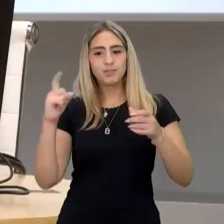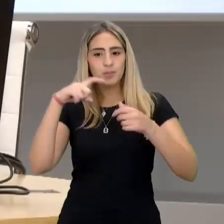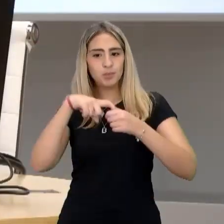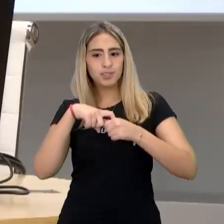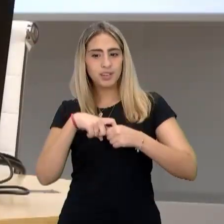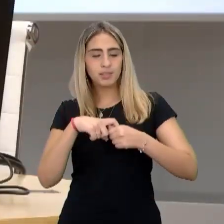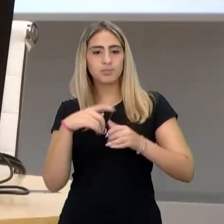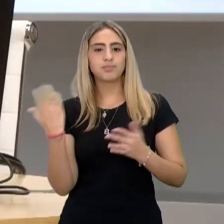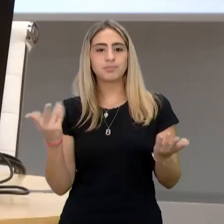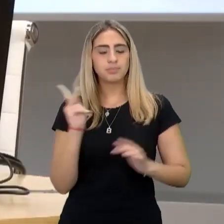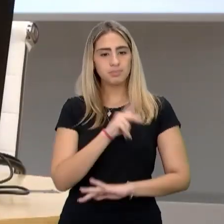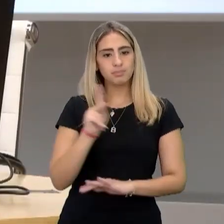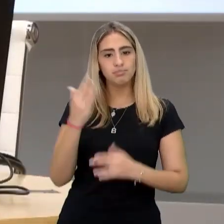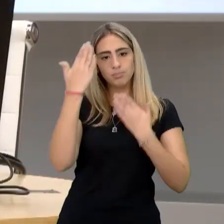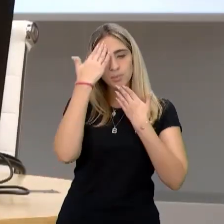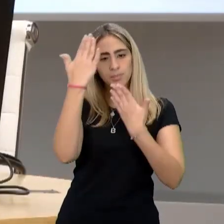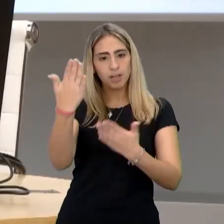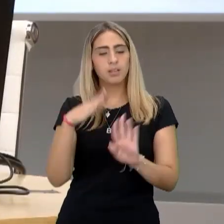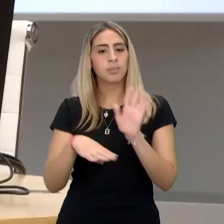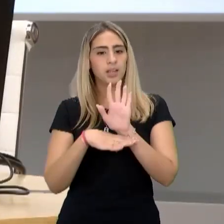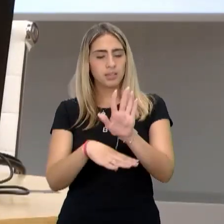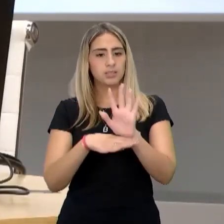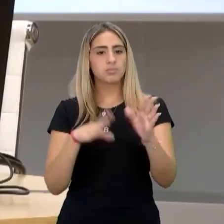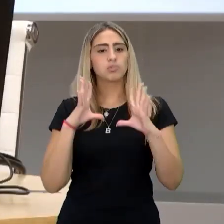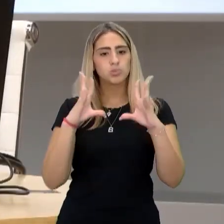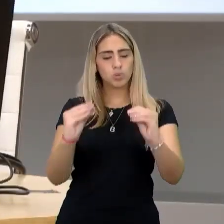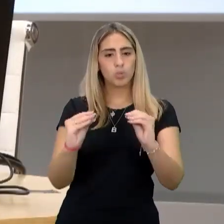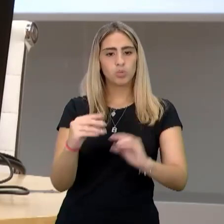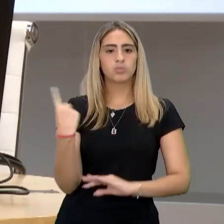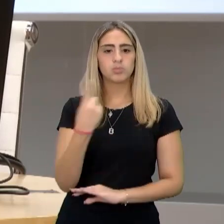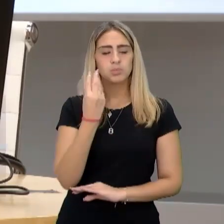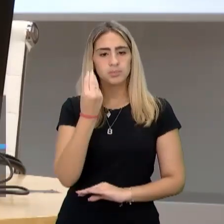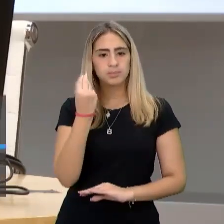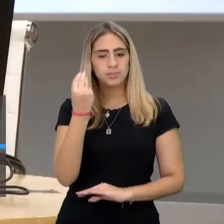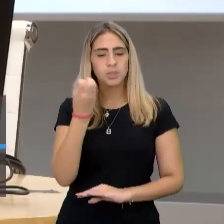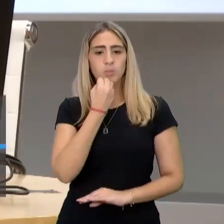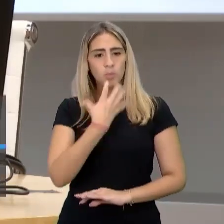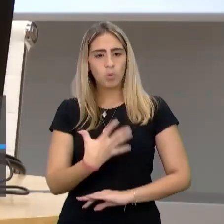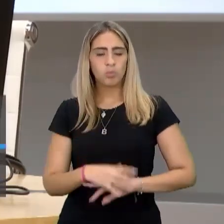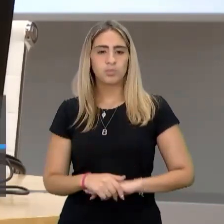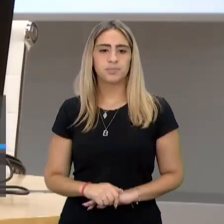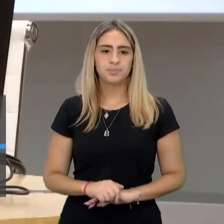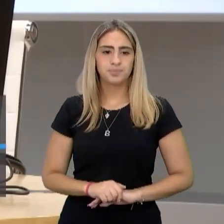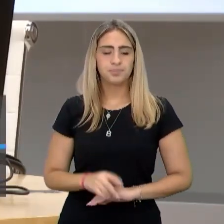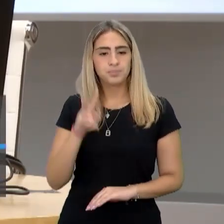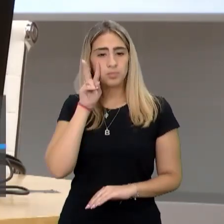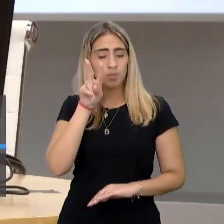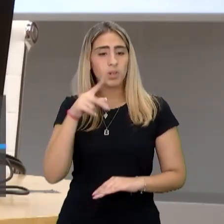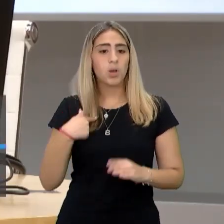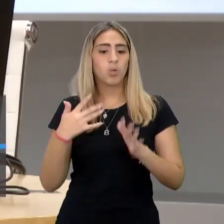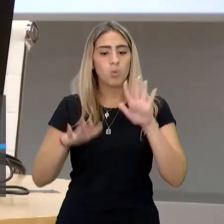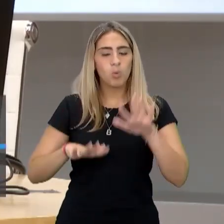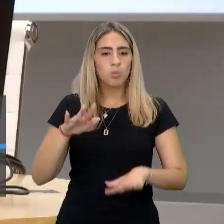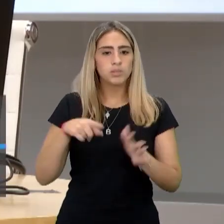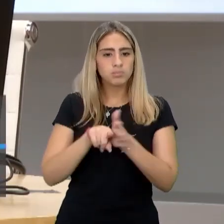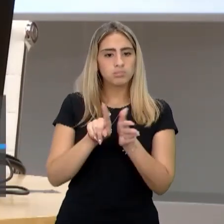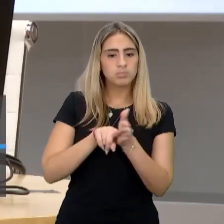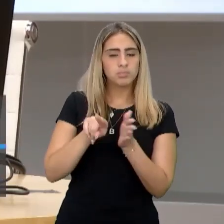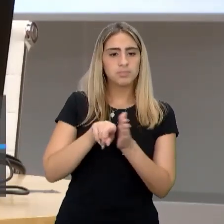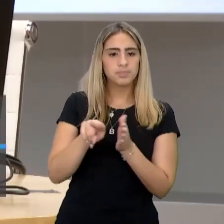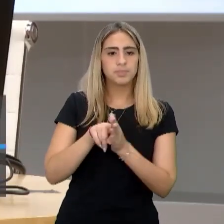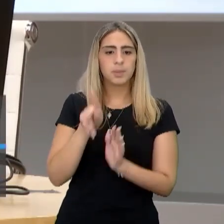Voltamos então, professores, obrigada pela contribuição de todos aí, foi bastante enriquecedora. Eu vou ler algumas aqui então. A